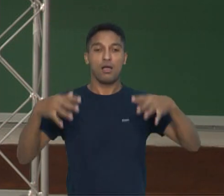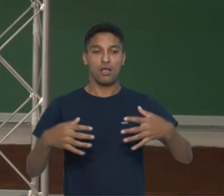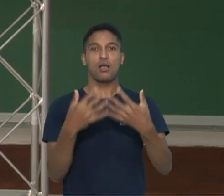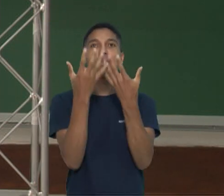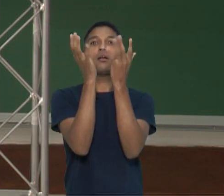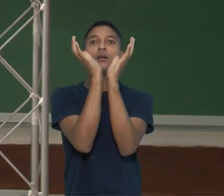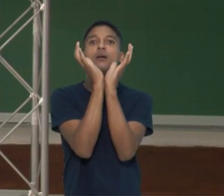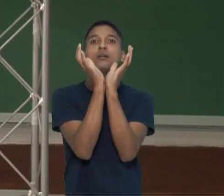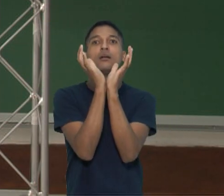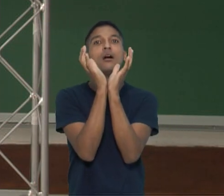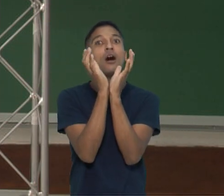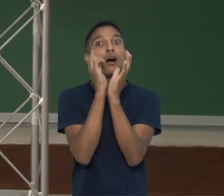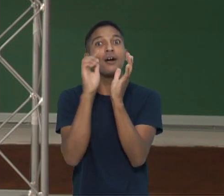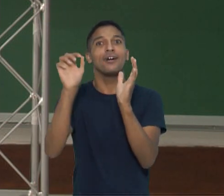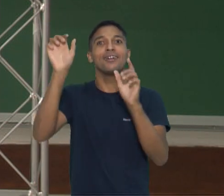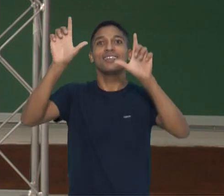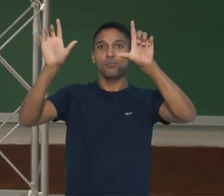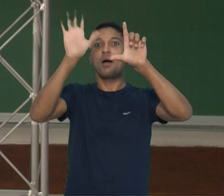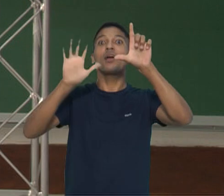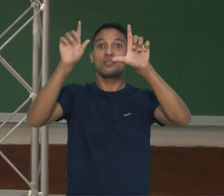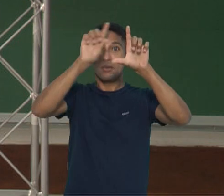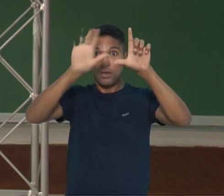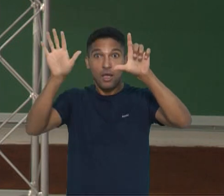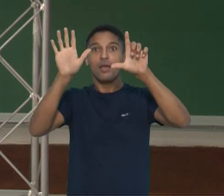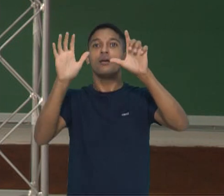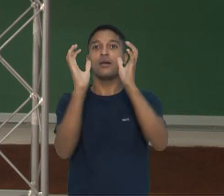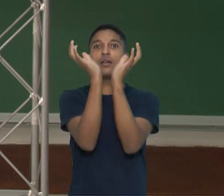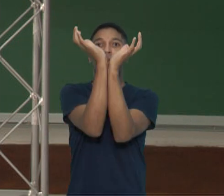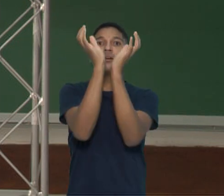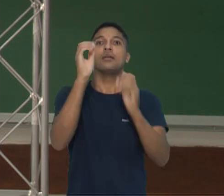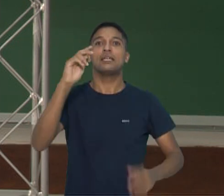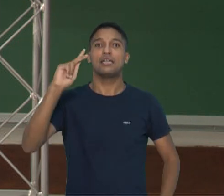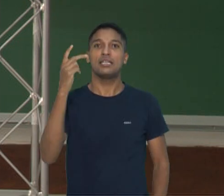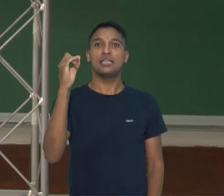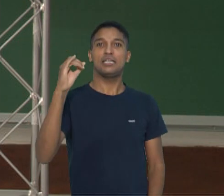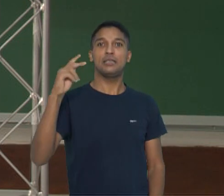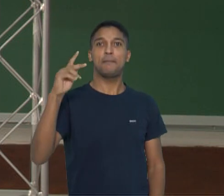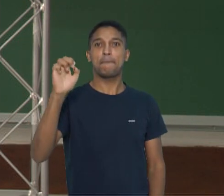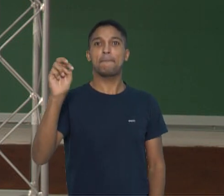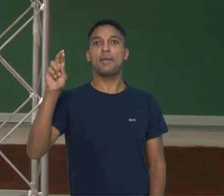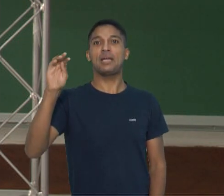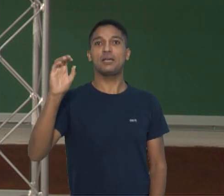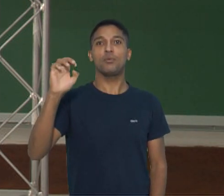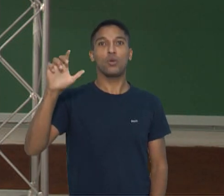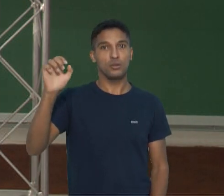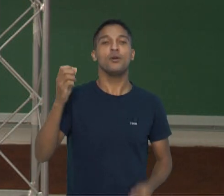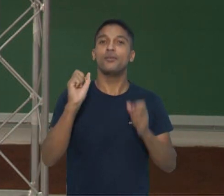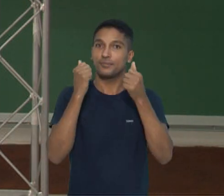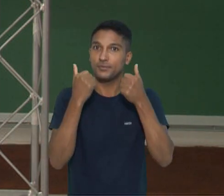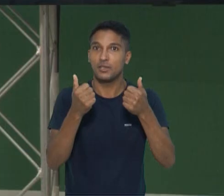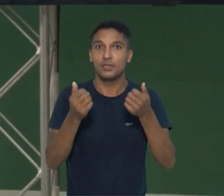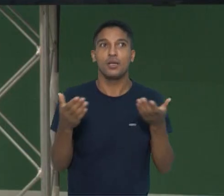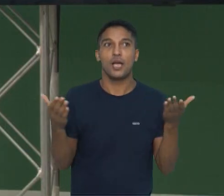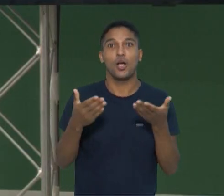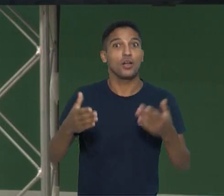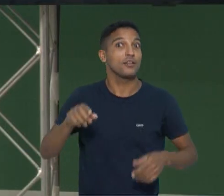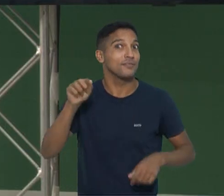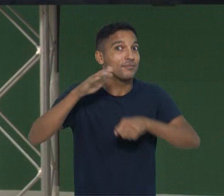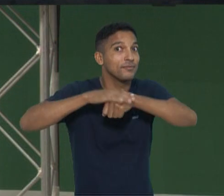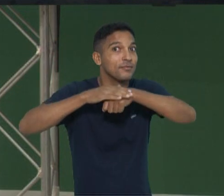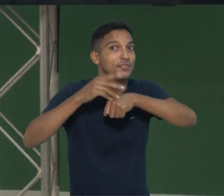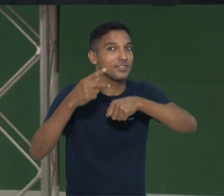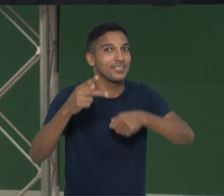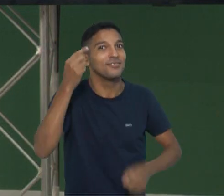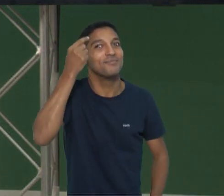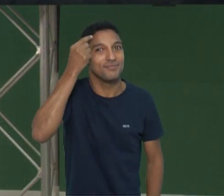que se trata de uma hipérbole. Então, feito isso, vou deixar para vocês aqui pensarem um pouquinho em